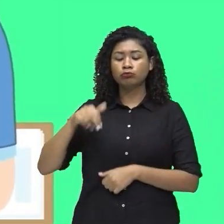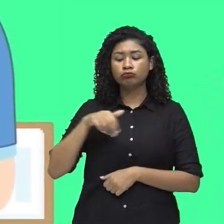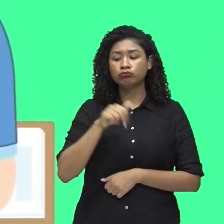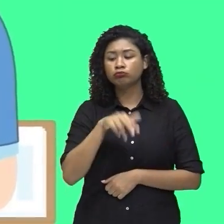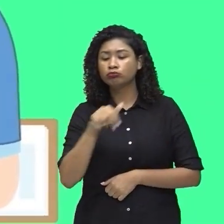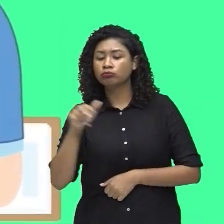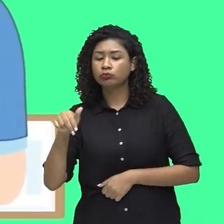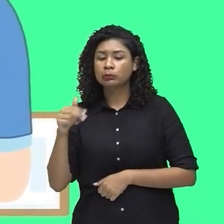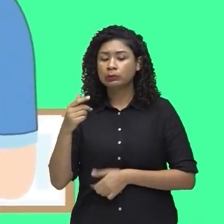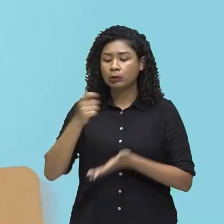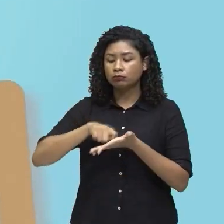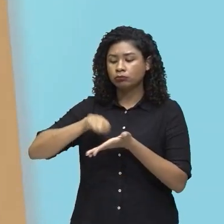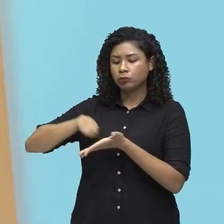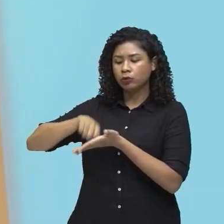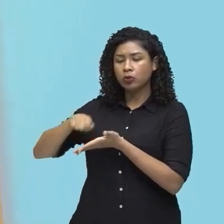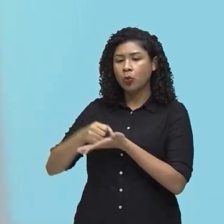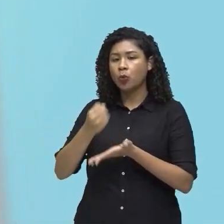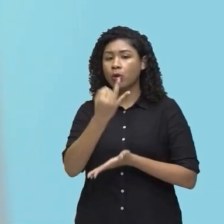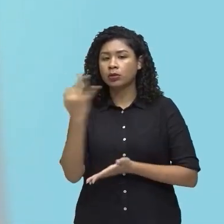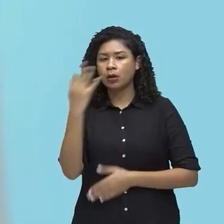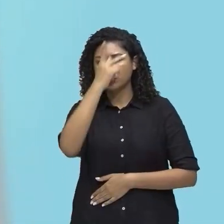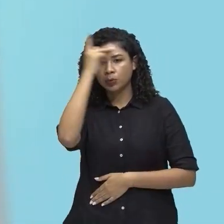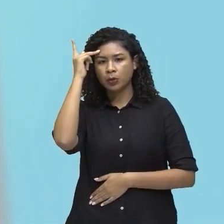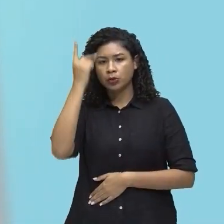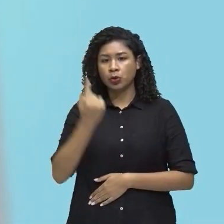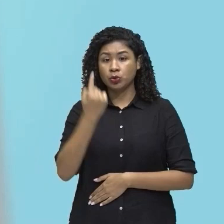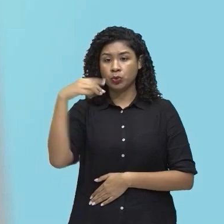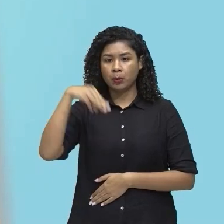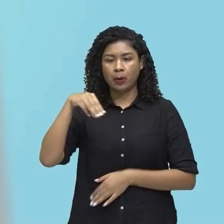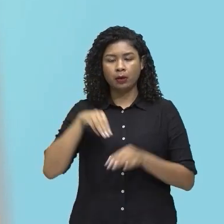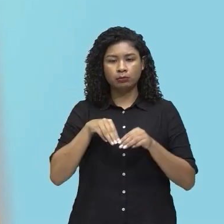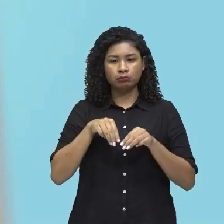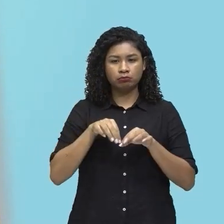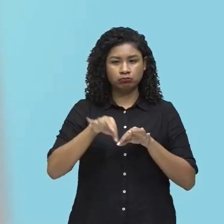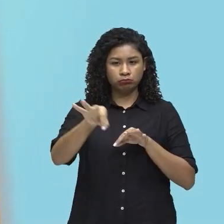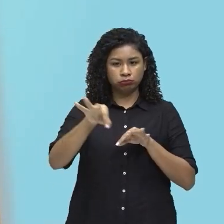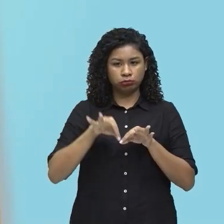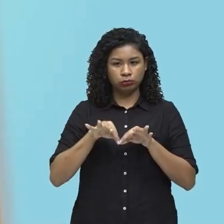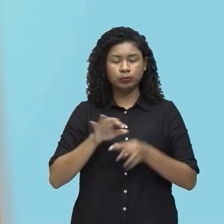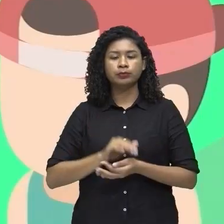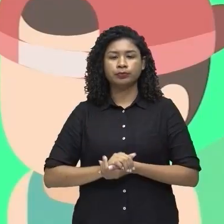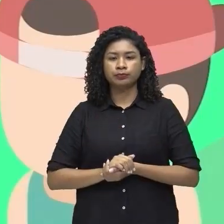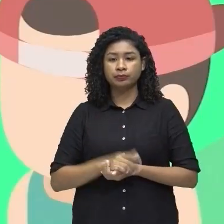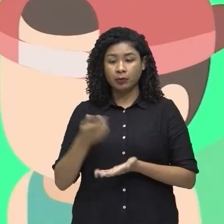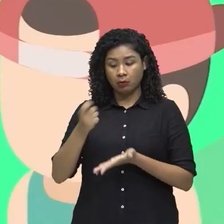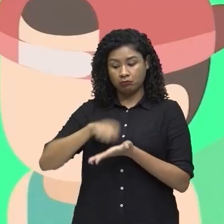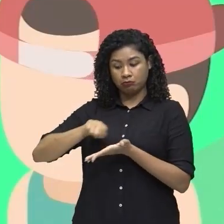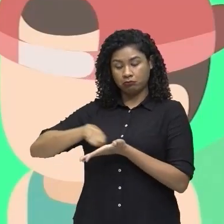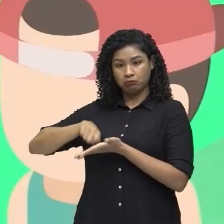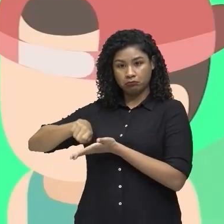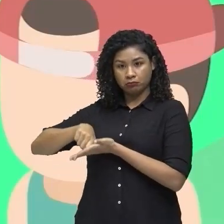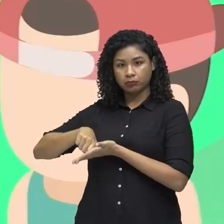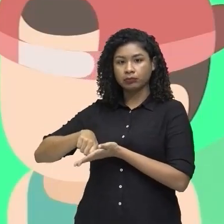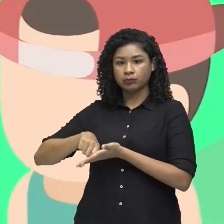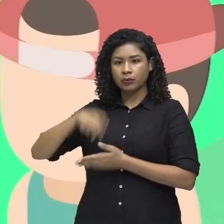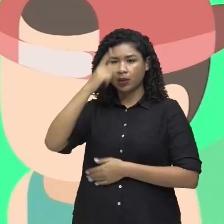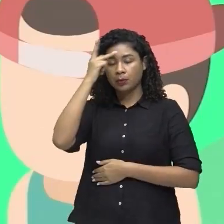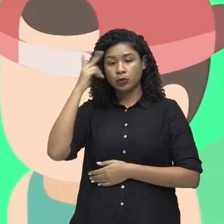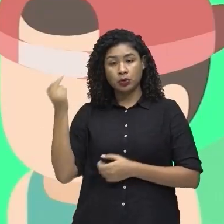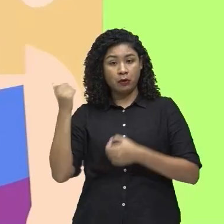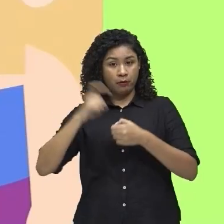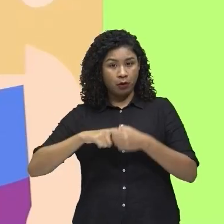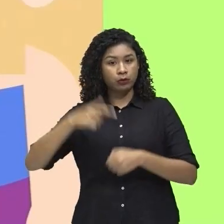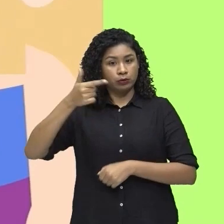média de pessoas por metro quadrado. Os dados irão apontar diferentes quantidades de pessoas em cada setor. Os pesquisadores retornam fazendo o